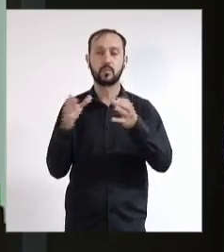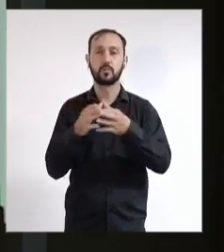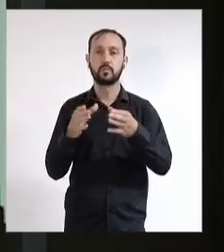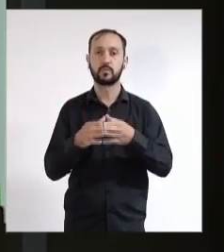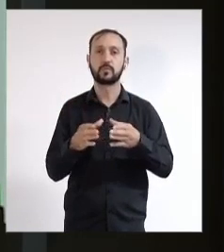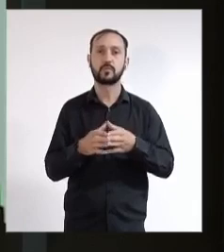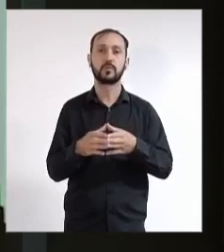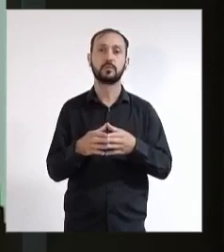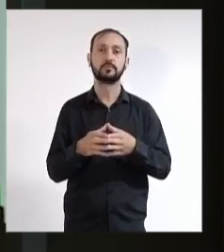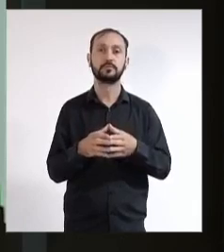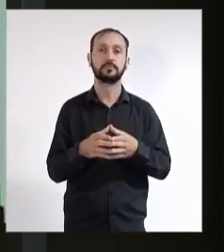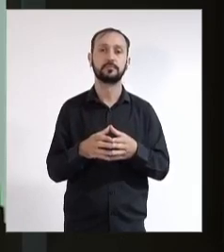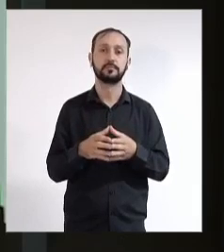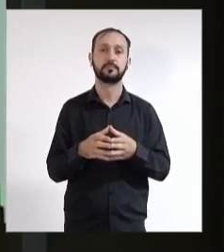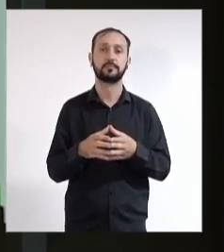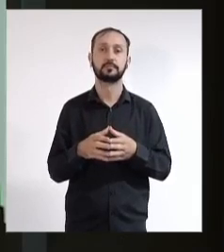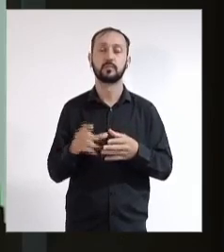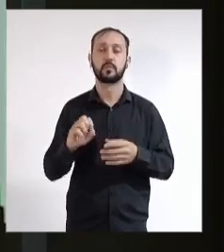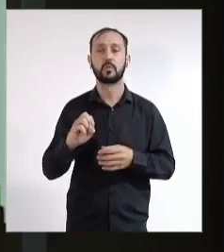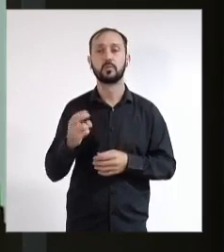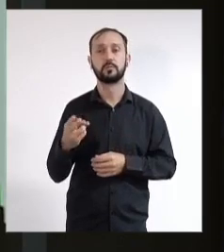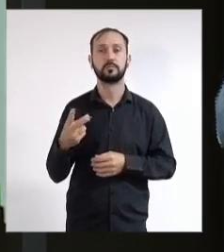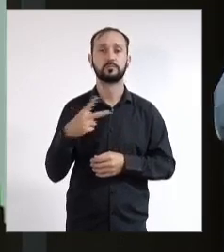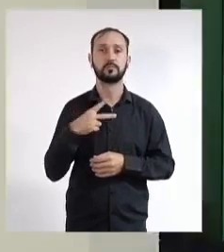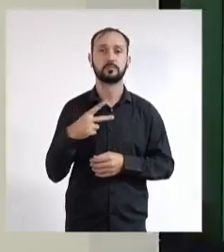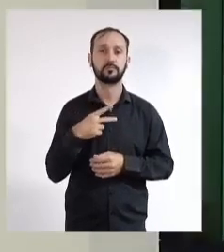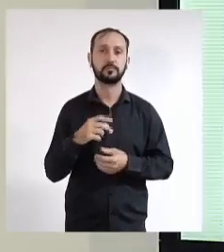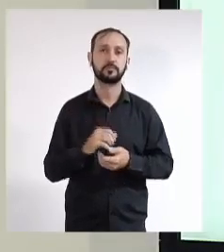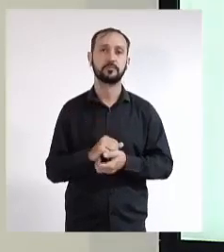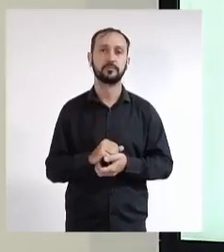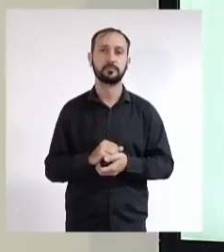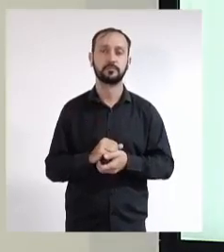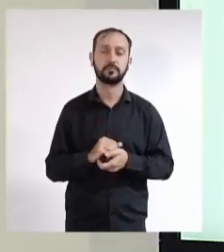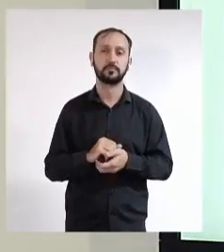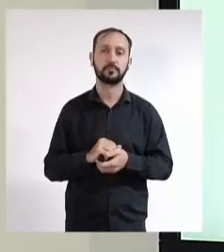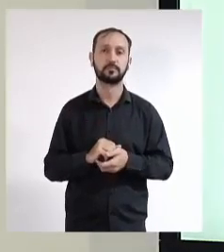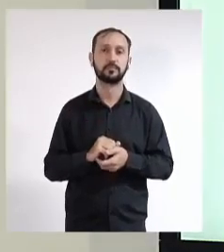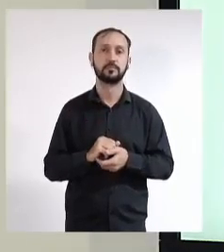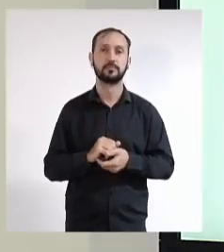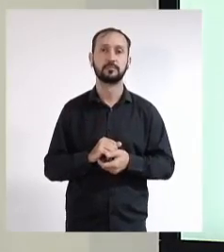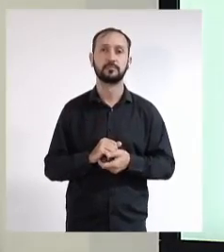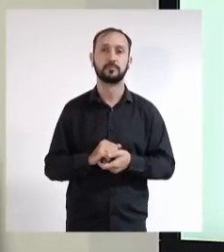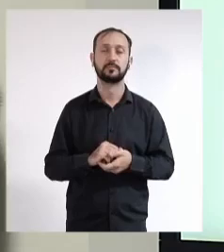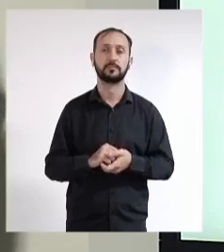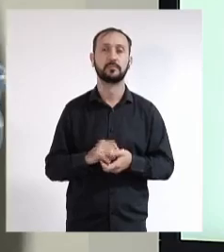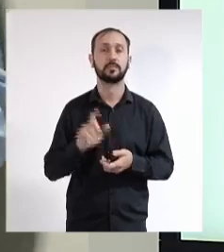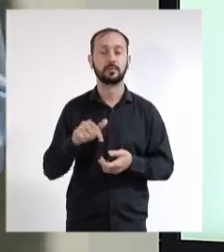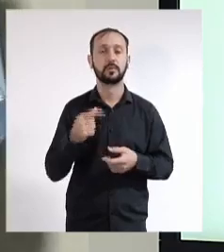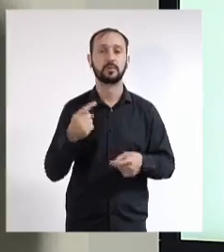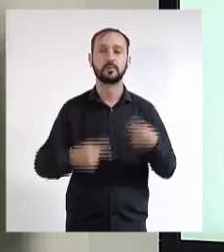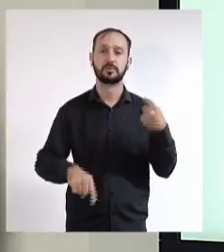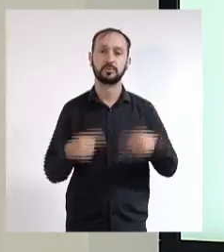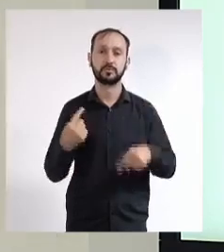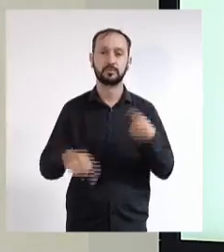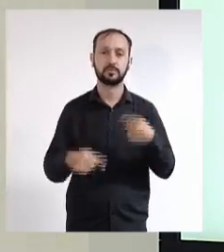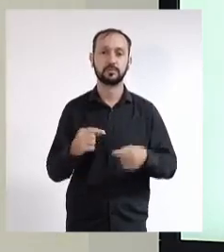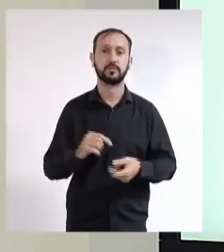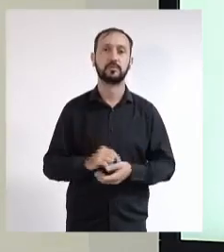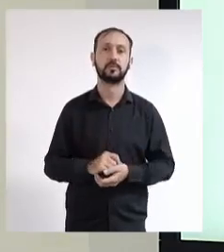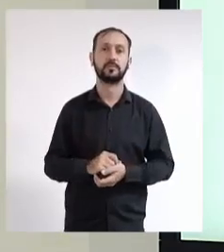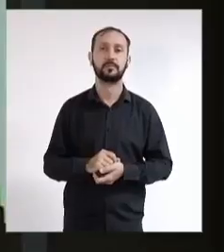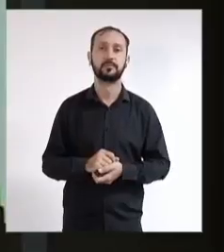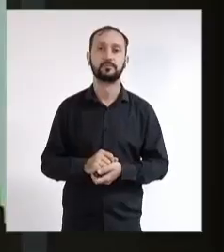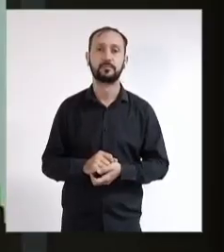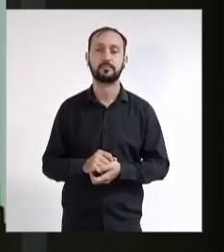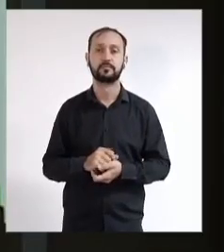de particulares tac tem uma prioridade um pouco diferenciado também uma discussão interessante pra gente tratar aqui